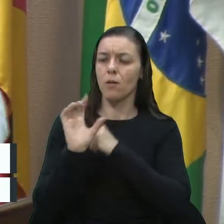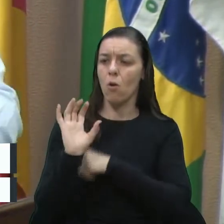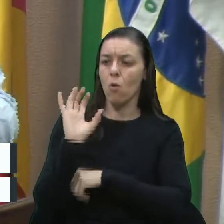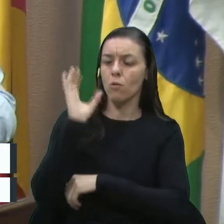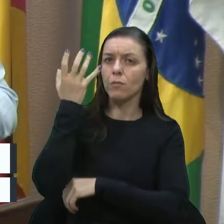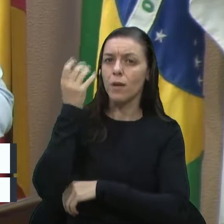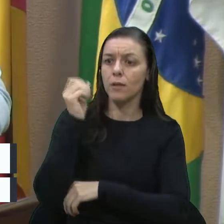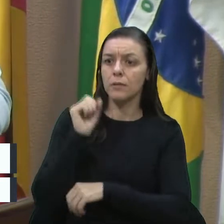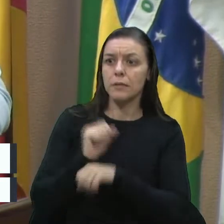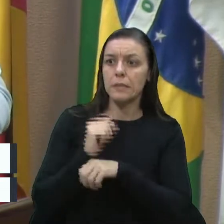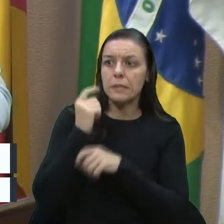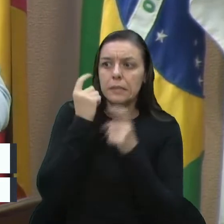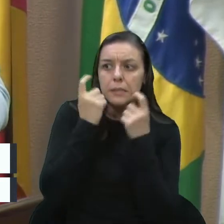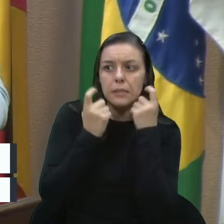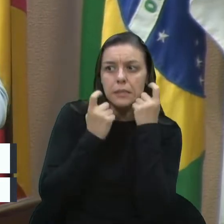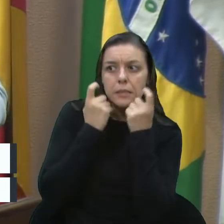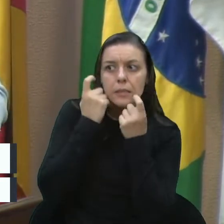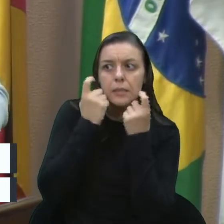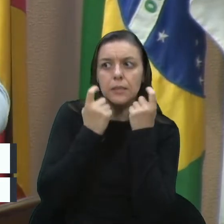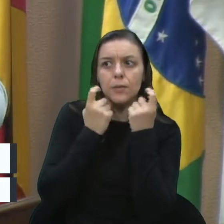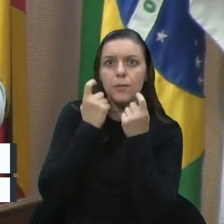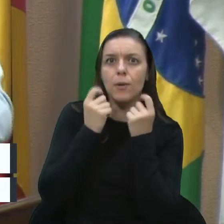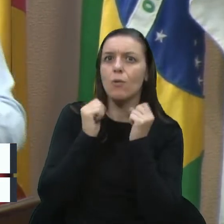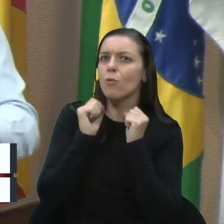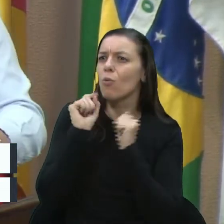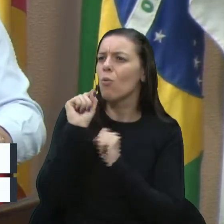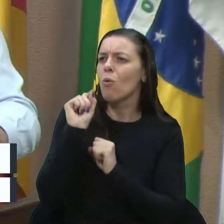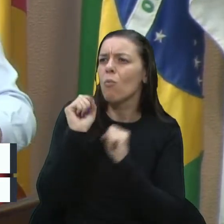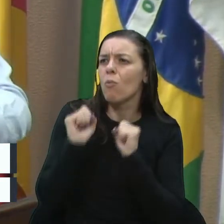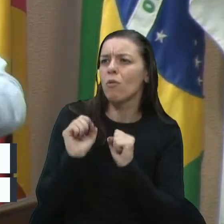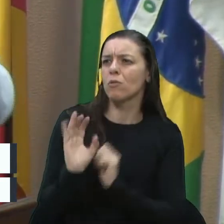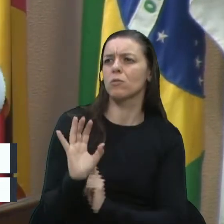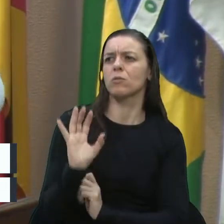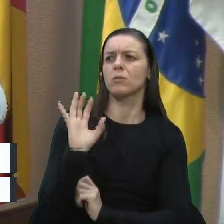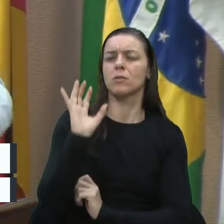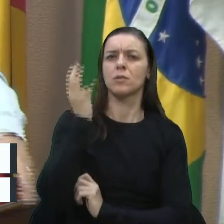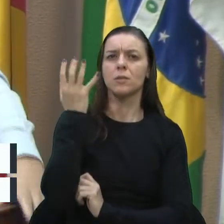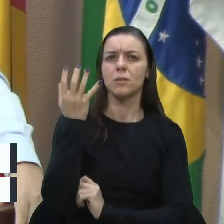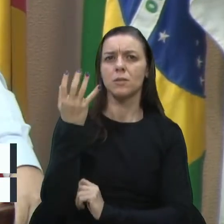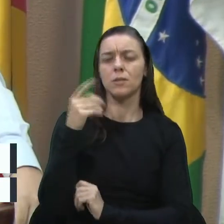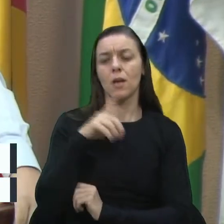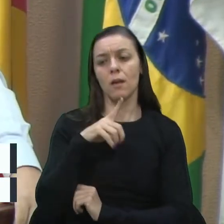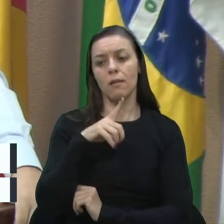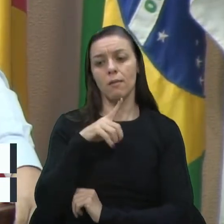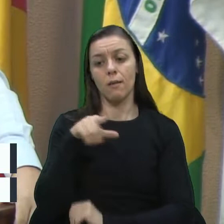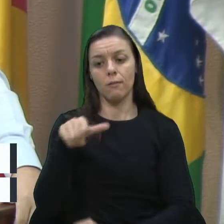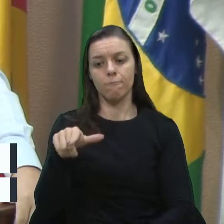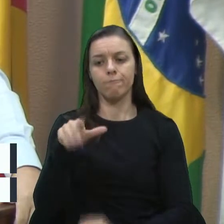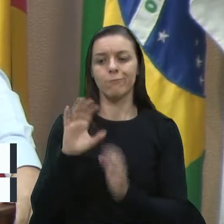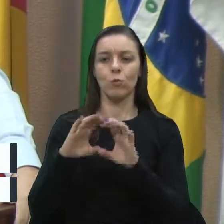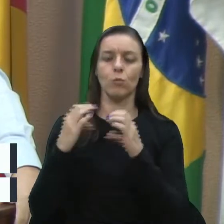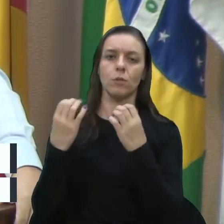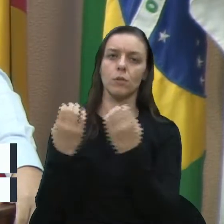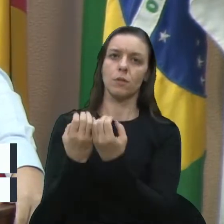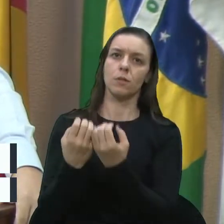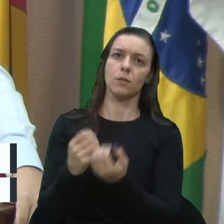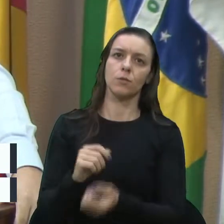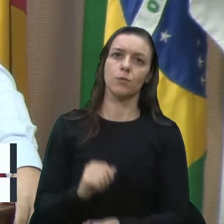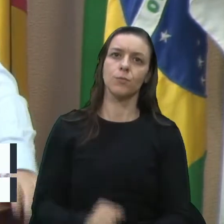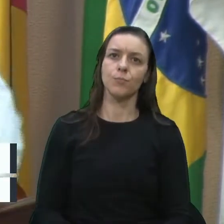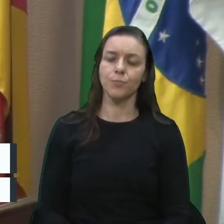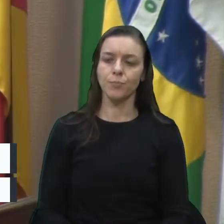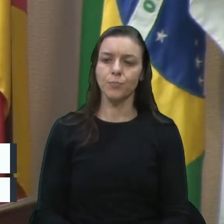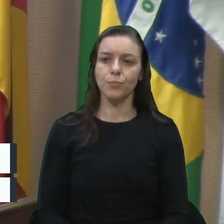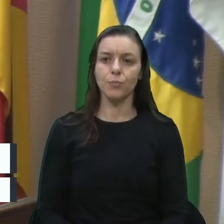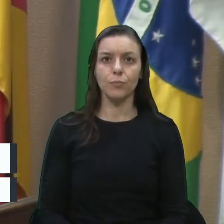gente ficava preocupado no que poderia ocorrer diante daquela comunidade, né?